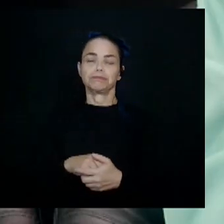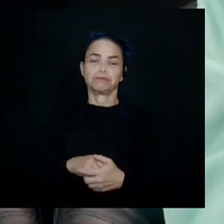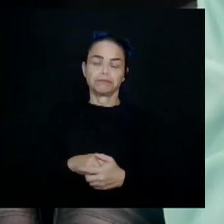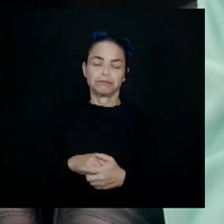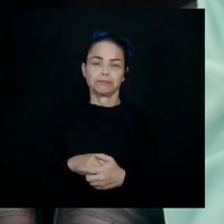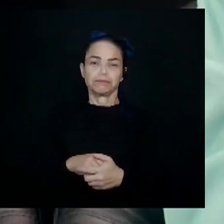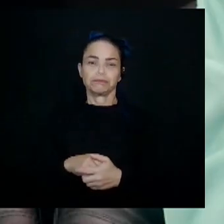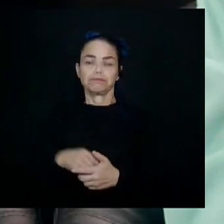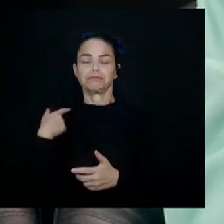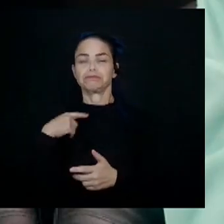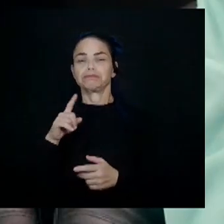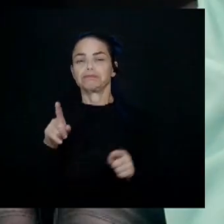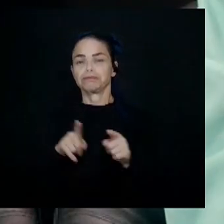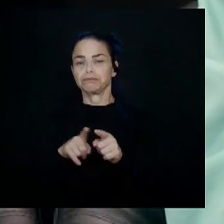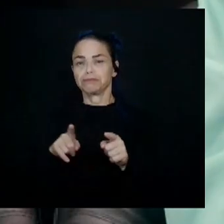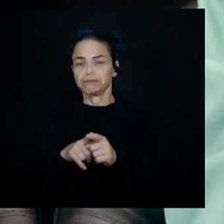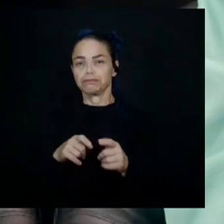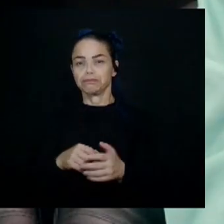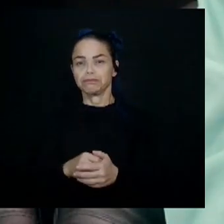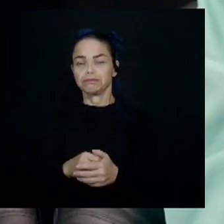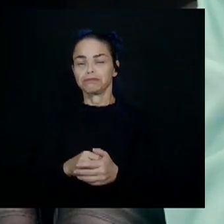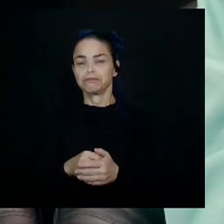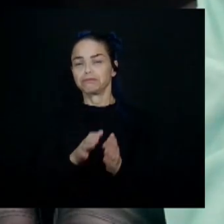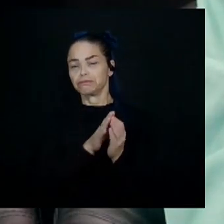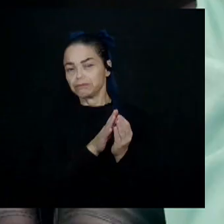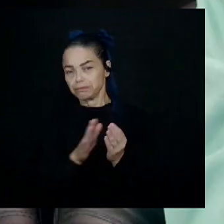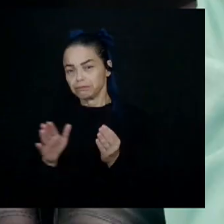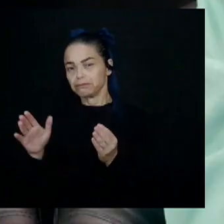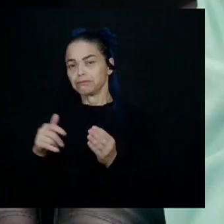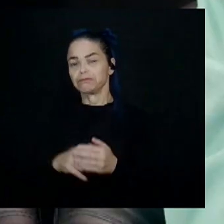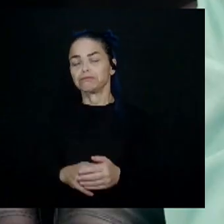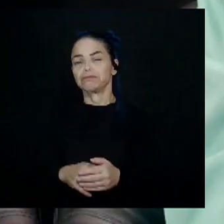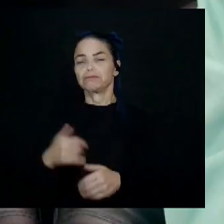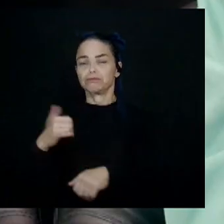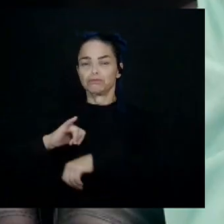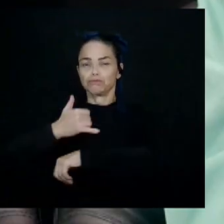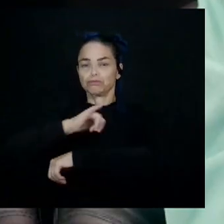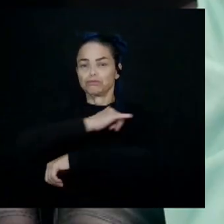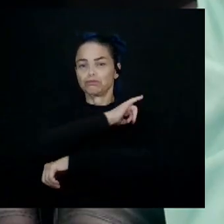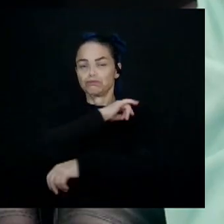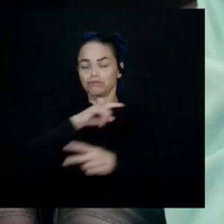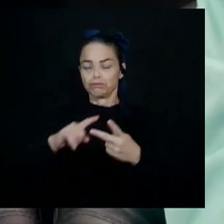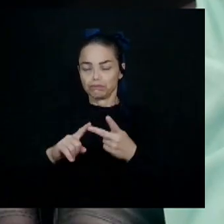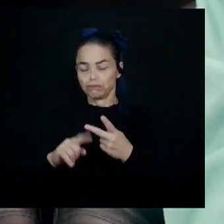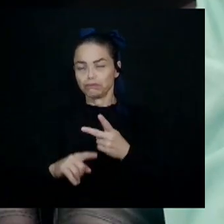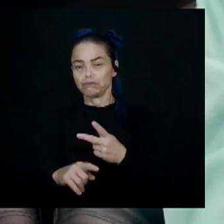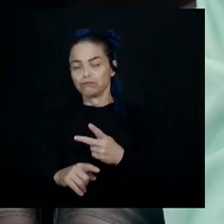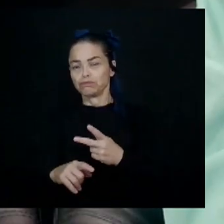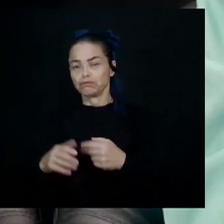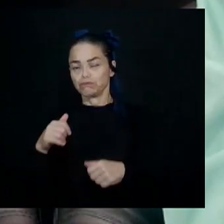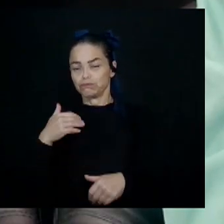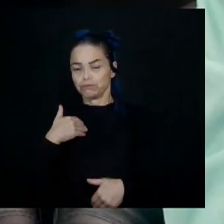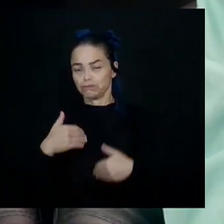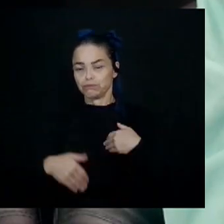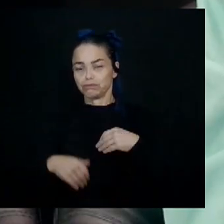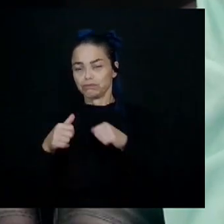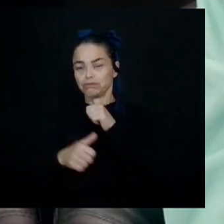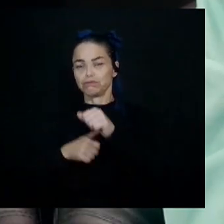Além disso, a longo prazo, obesidade, puberdade precoce